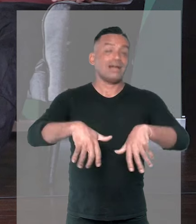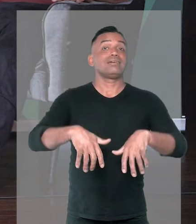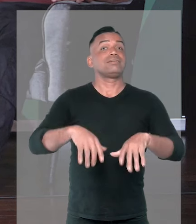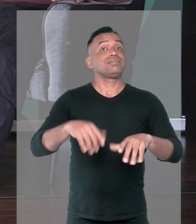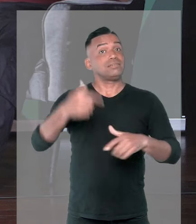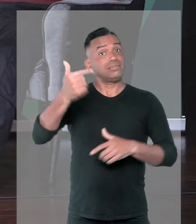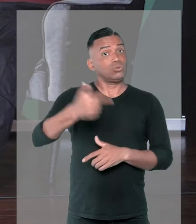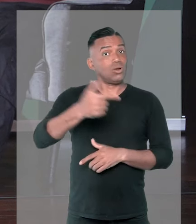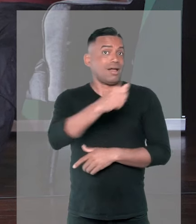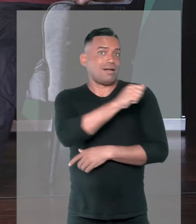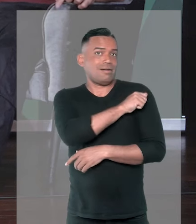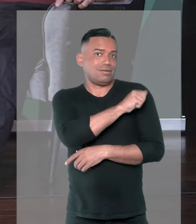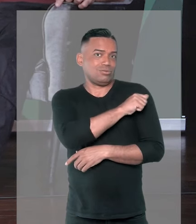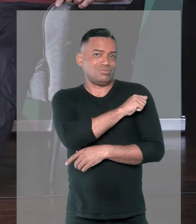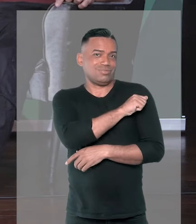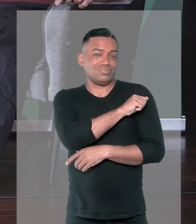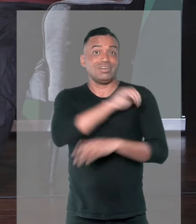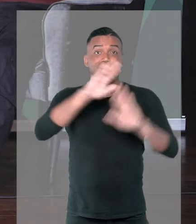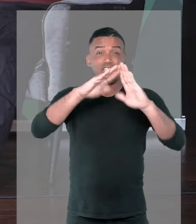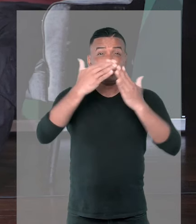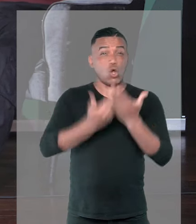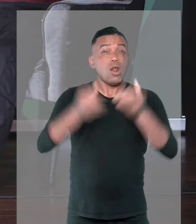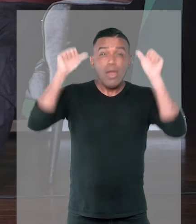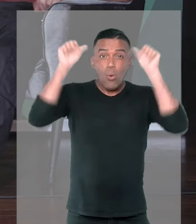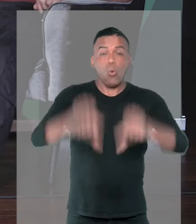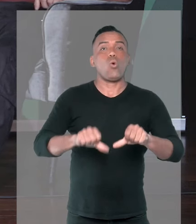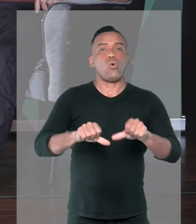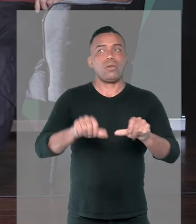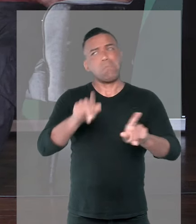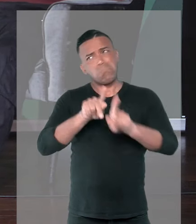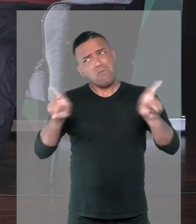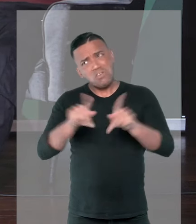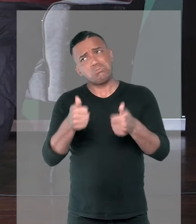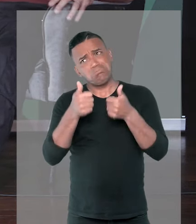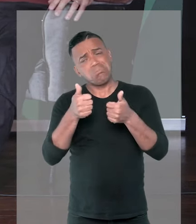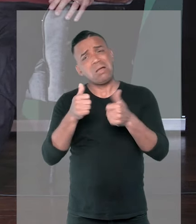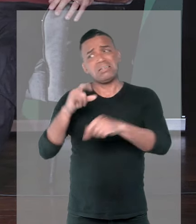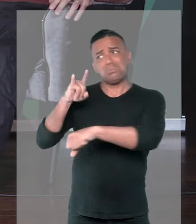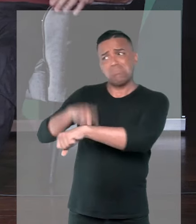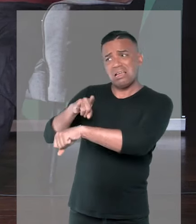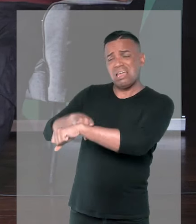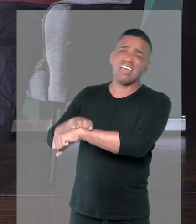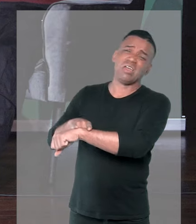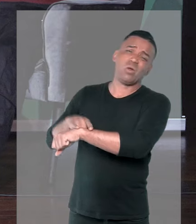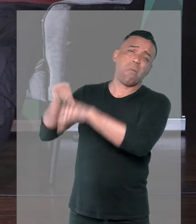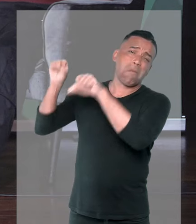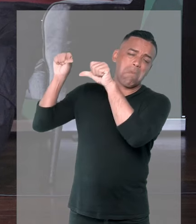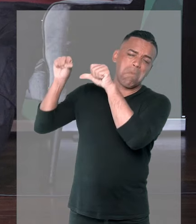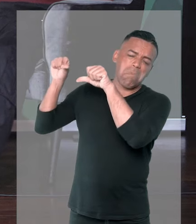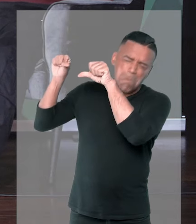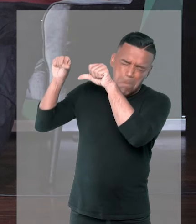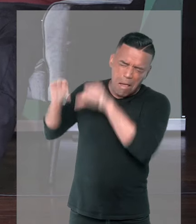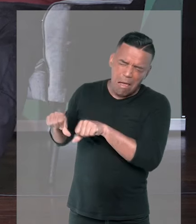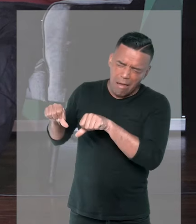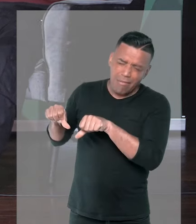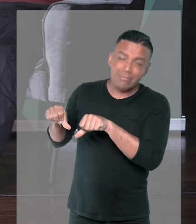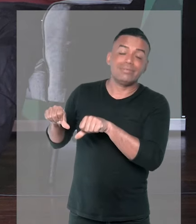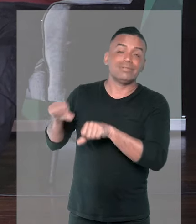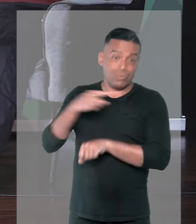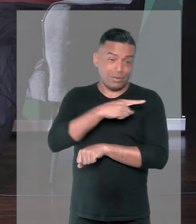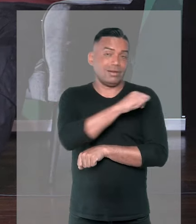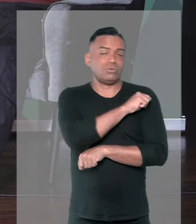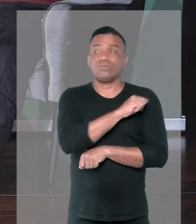aluno que vai dizer essa escola é uma porcaria porque os professores são até mais ou menos mas o banheiro é um desastre tá certo é ele que vai dizer isso tá